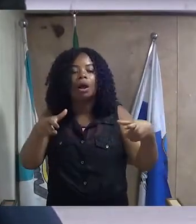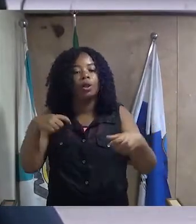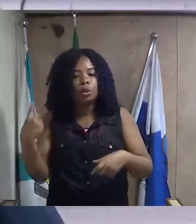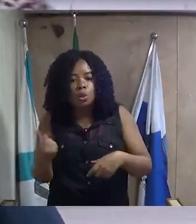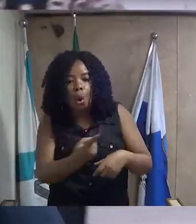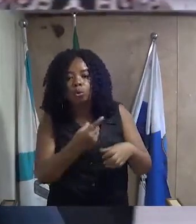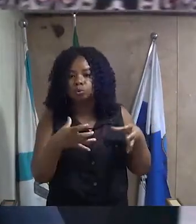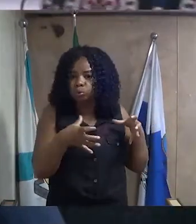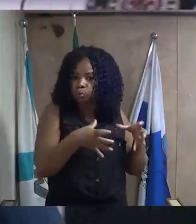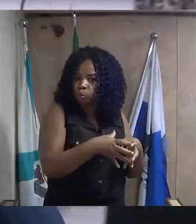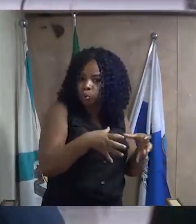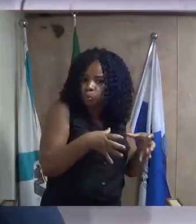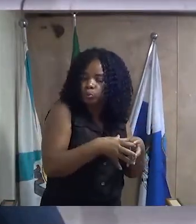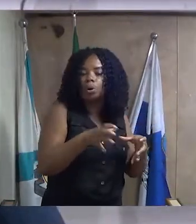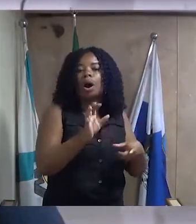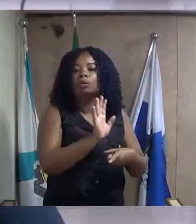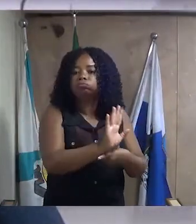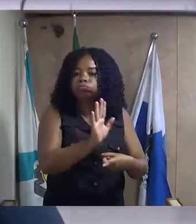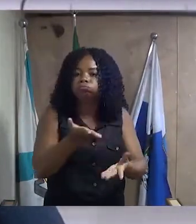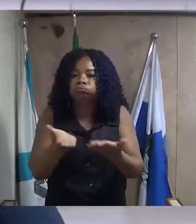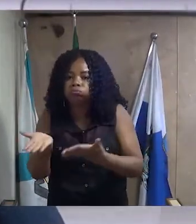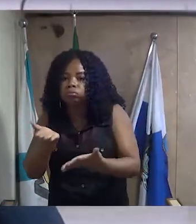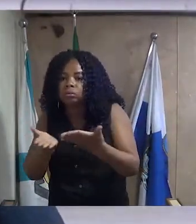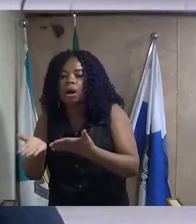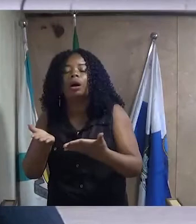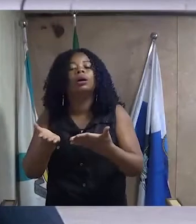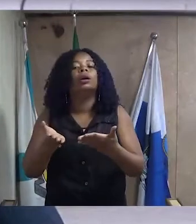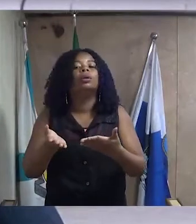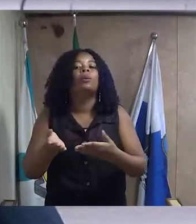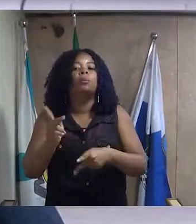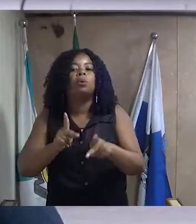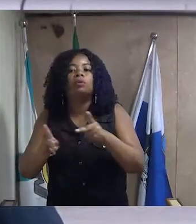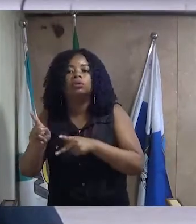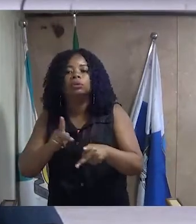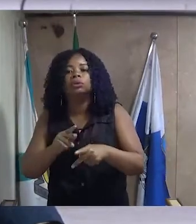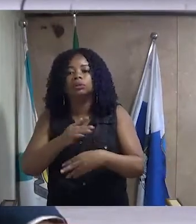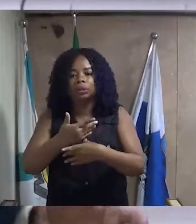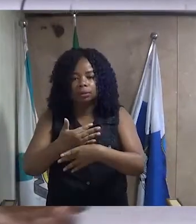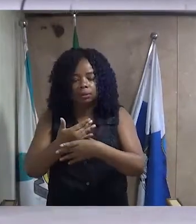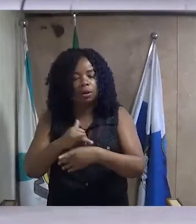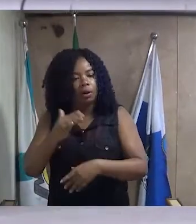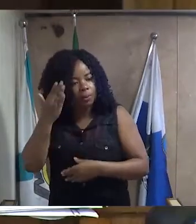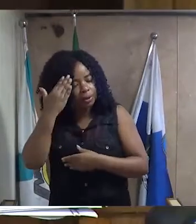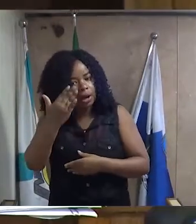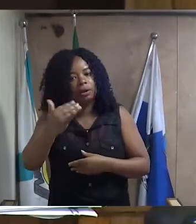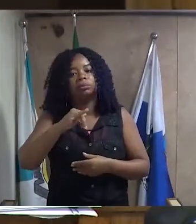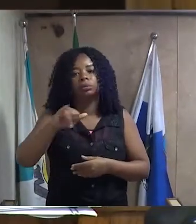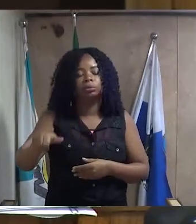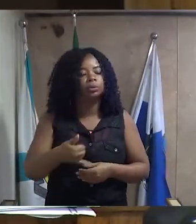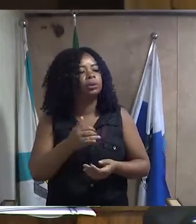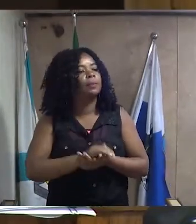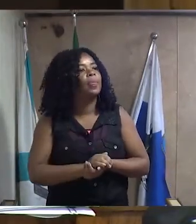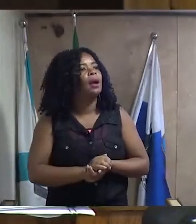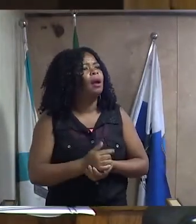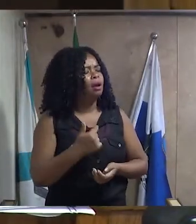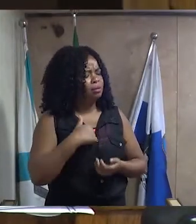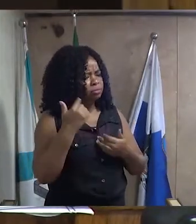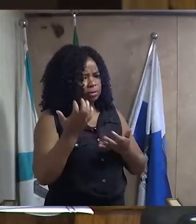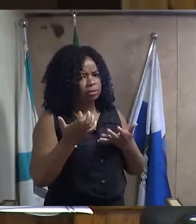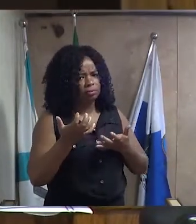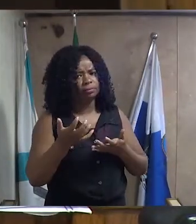forma ou de outra, cuidando dos moradores da nossa cidade. Muito obrigado pela oportunidade. Eu que agradeço. Vossa